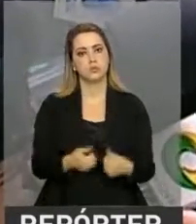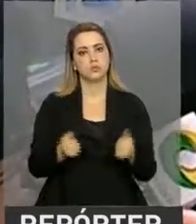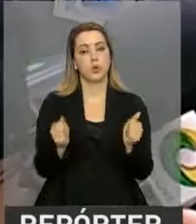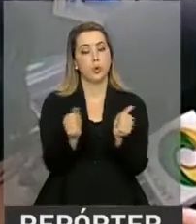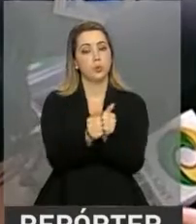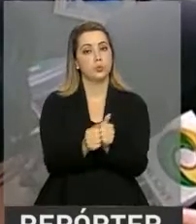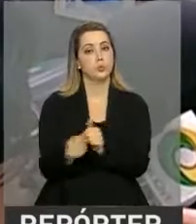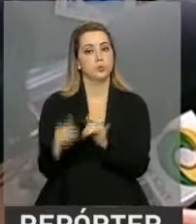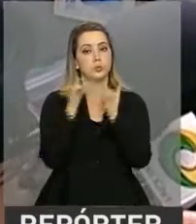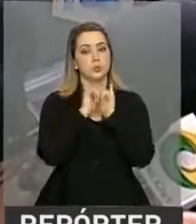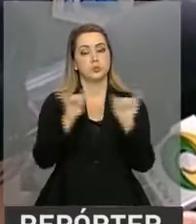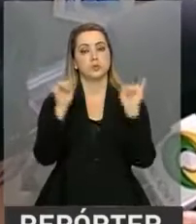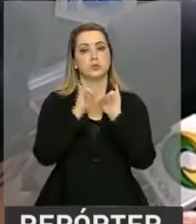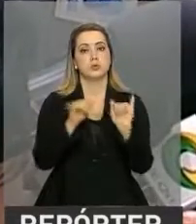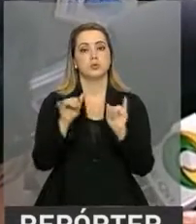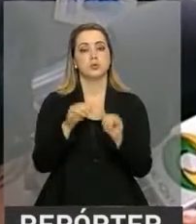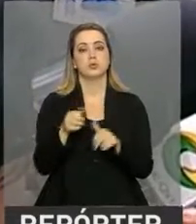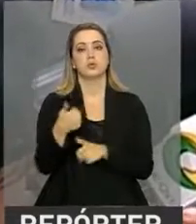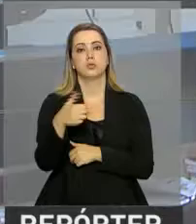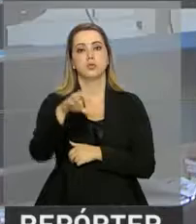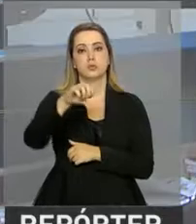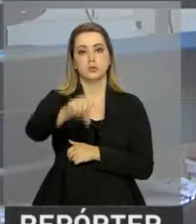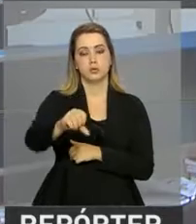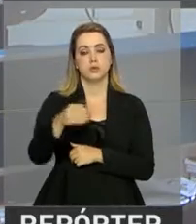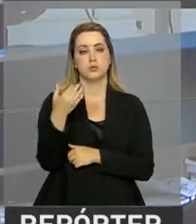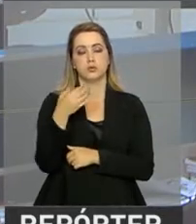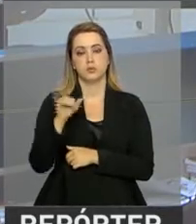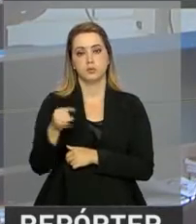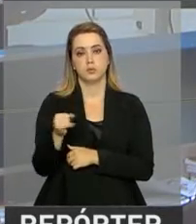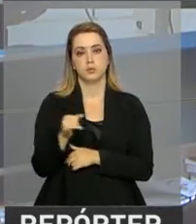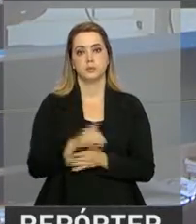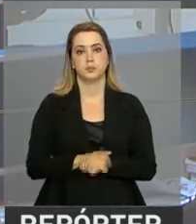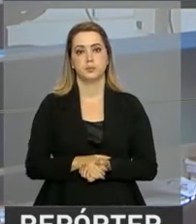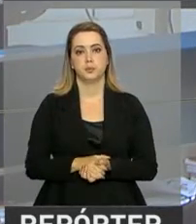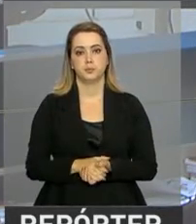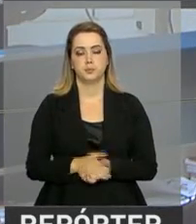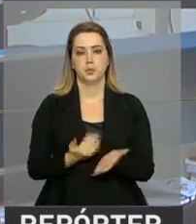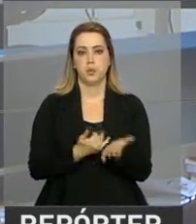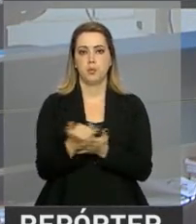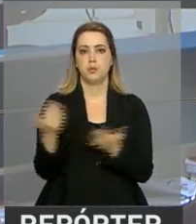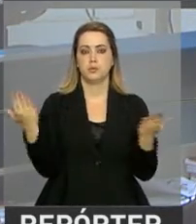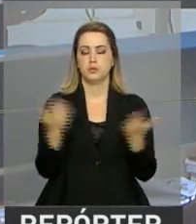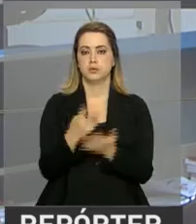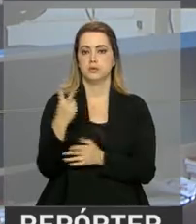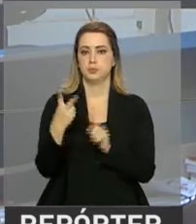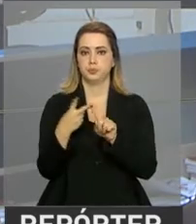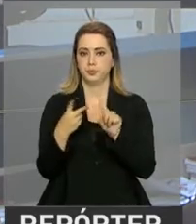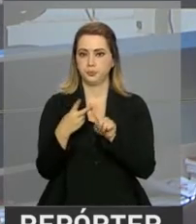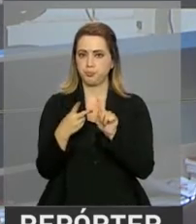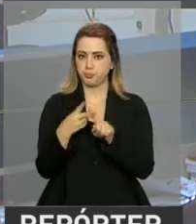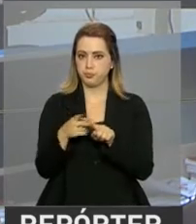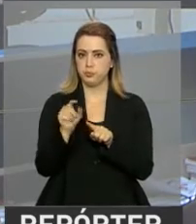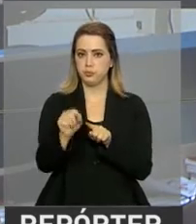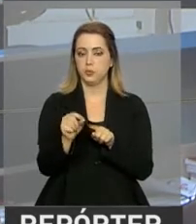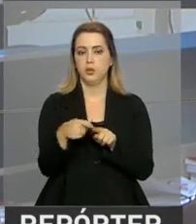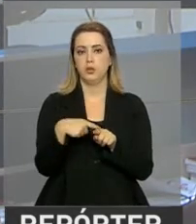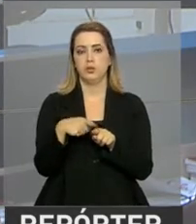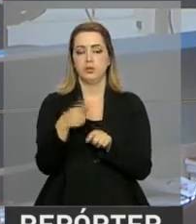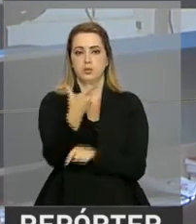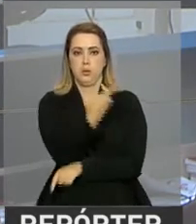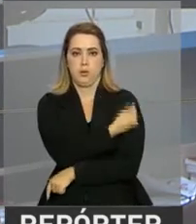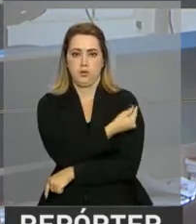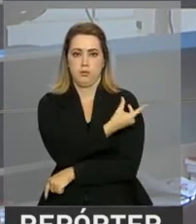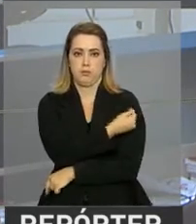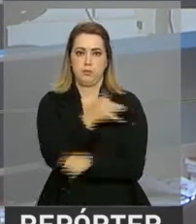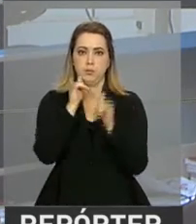na divulgação do enem 19 de janeiro começa hoje a segunda etapa da campanha contra a febre aftosa em